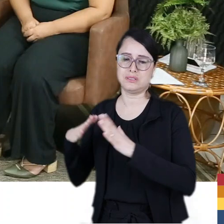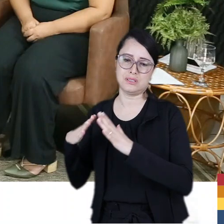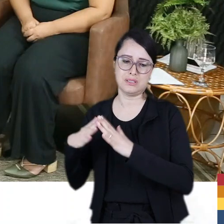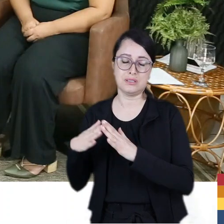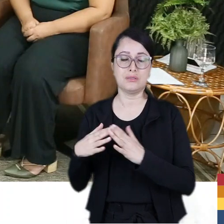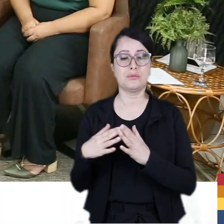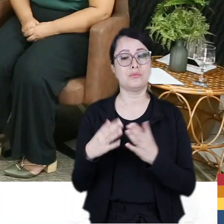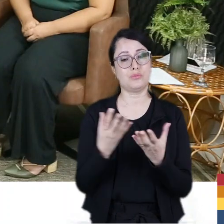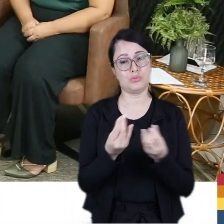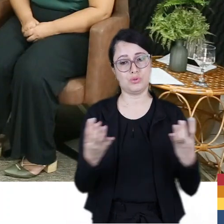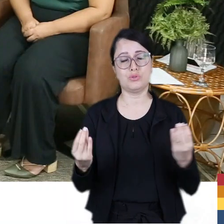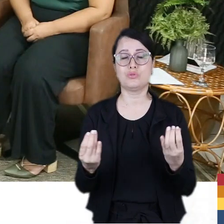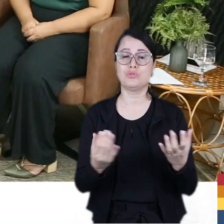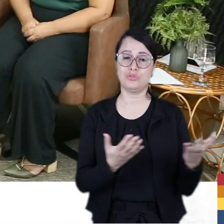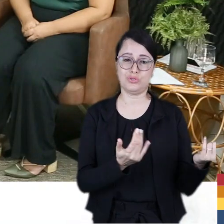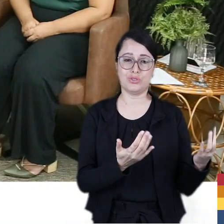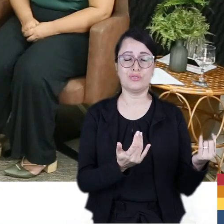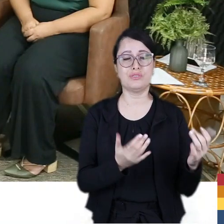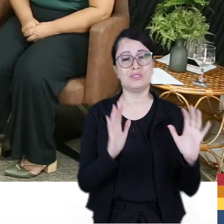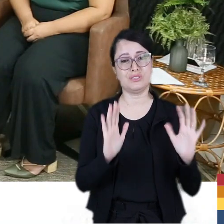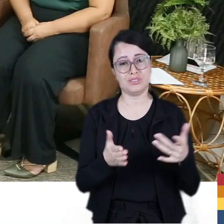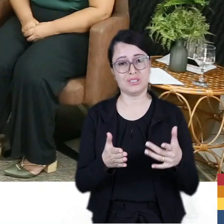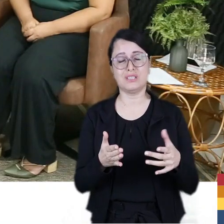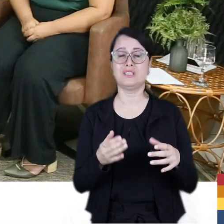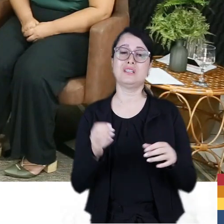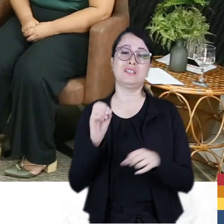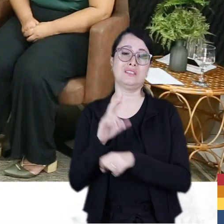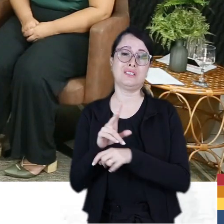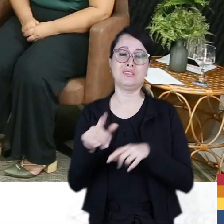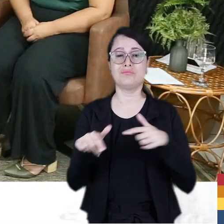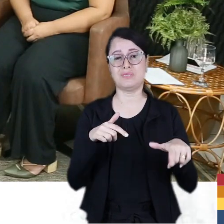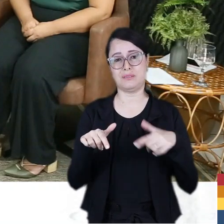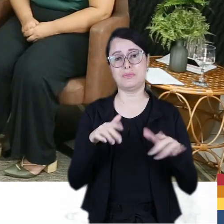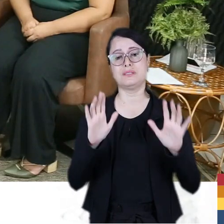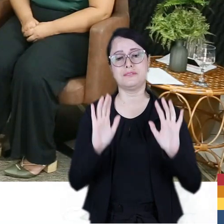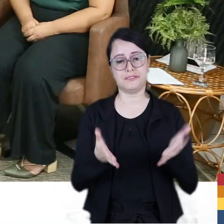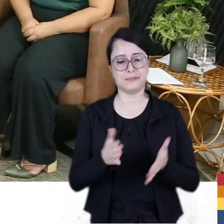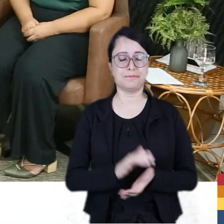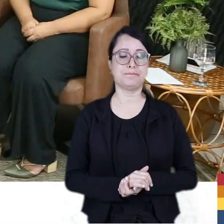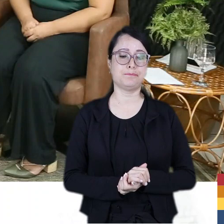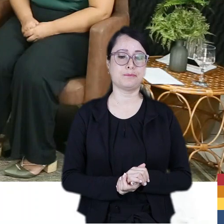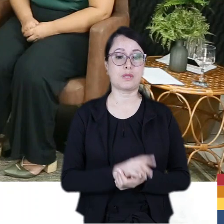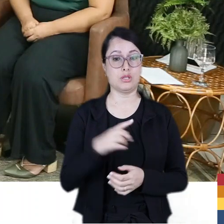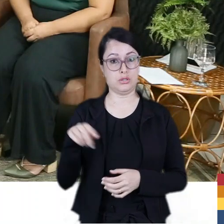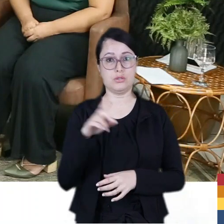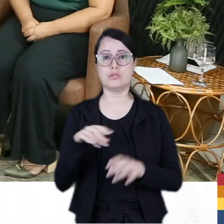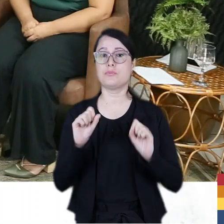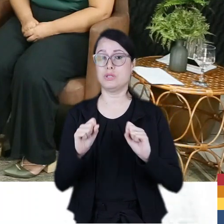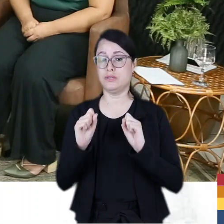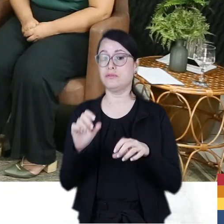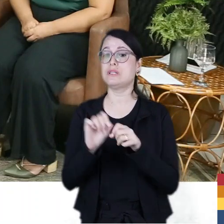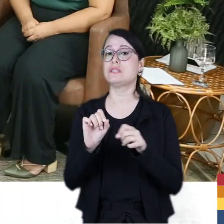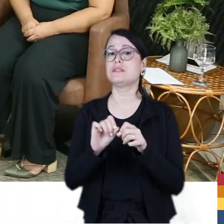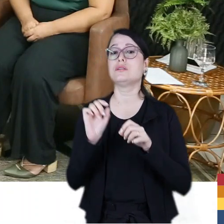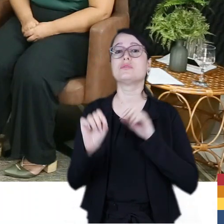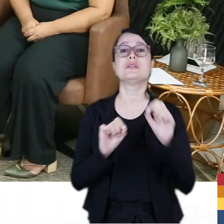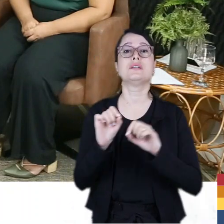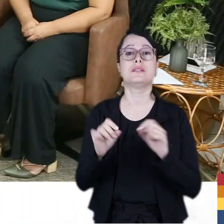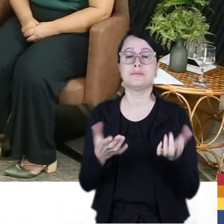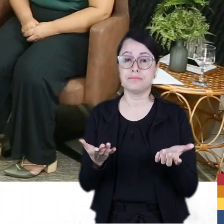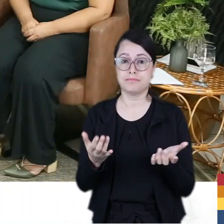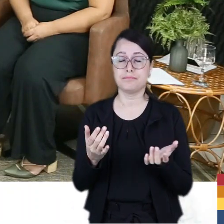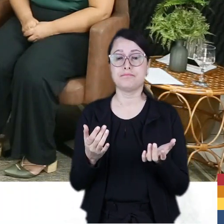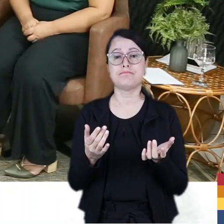se dedicar às tarefas domésticas então esse é o nosso cenário maranhense então muitos dos nossos jovens já estão